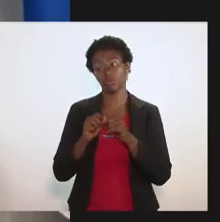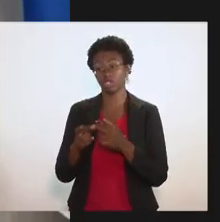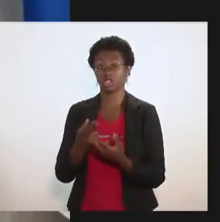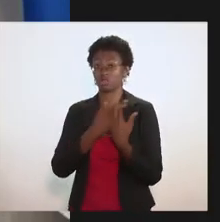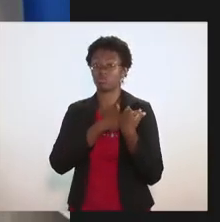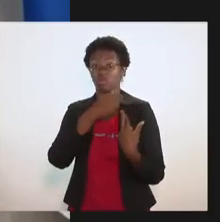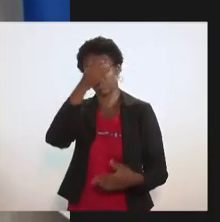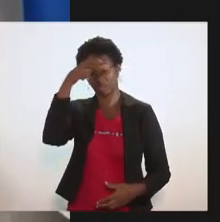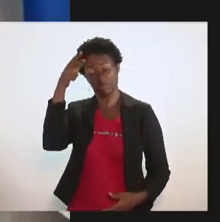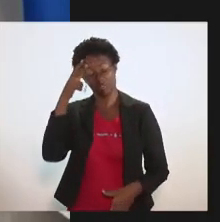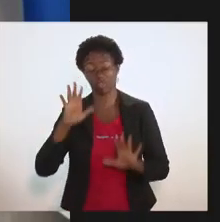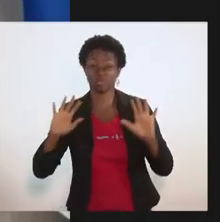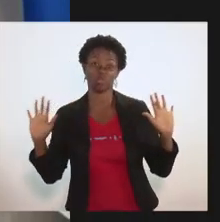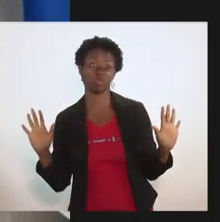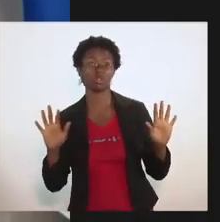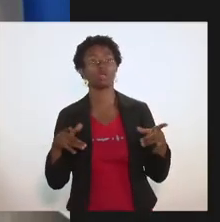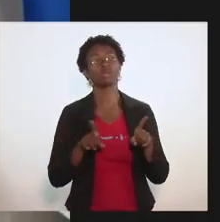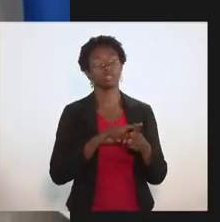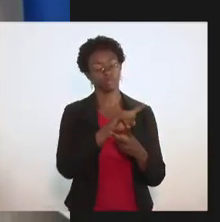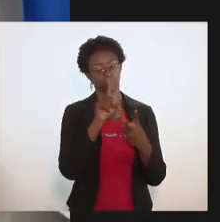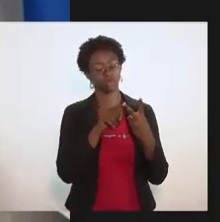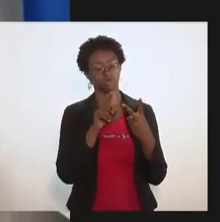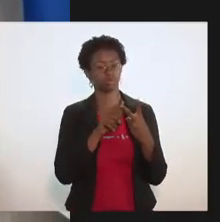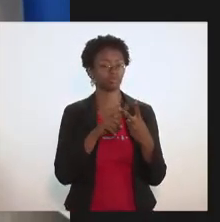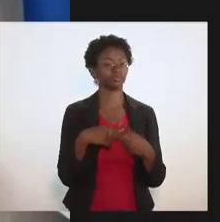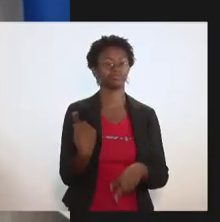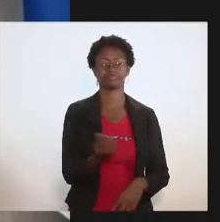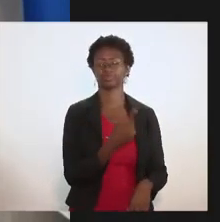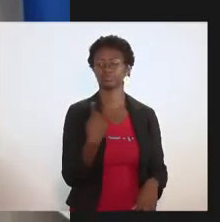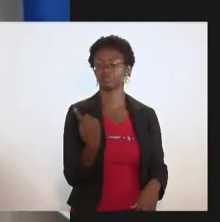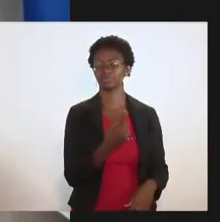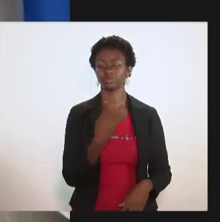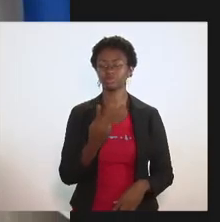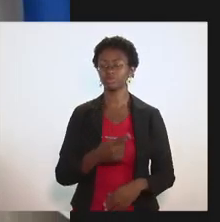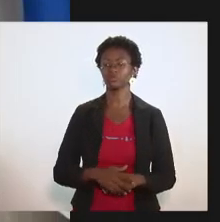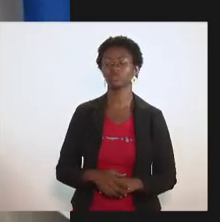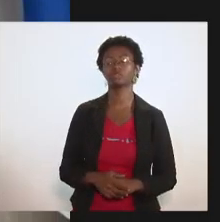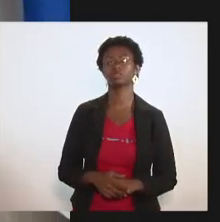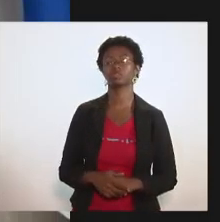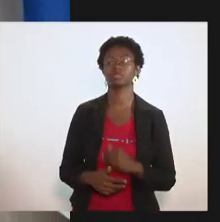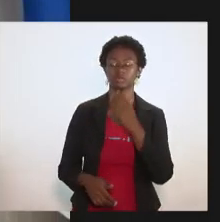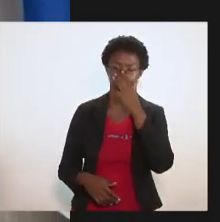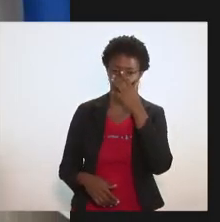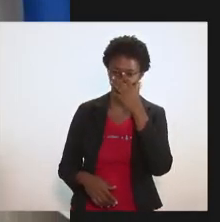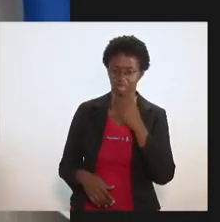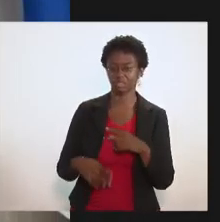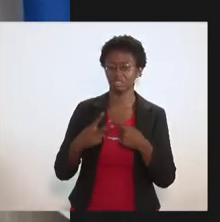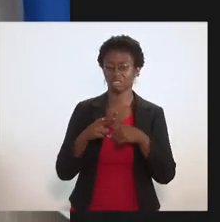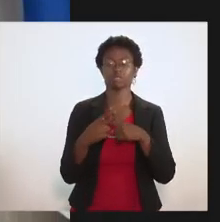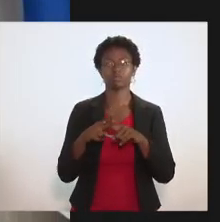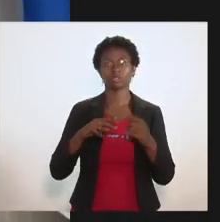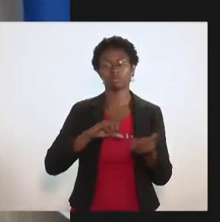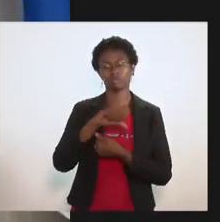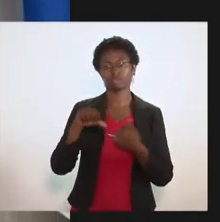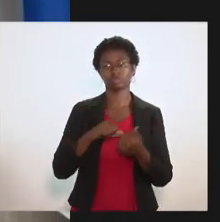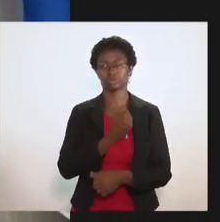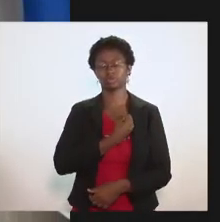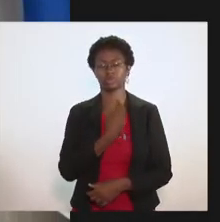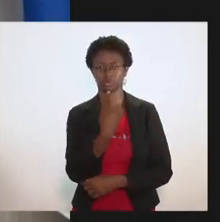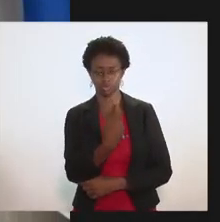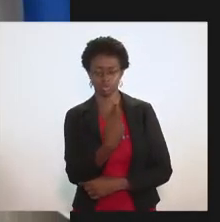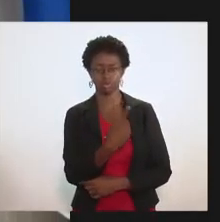a fiscalização do nível de decibéis. Aí aplica a sanção local lá, adequada. Multa a igreja, enfim. Faz a medida,